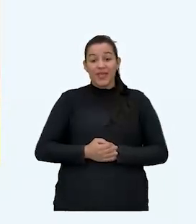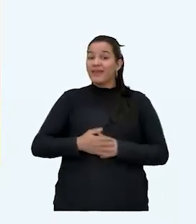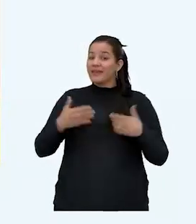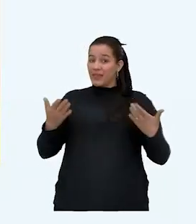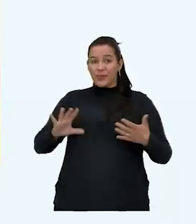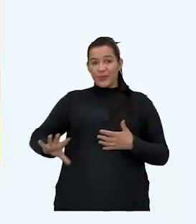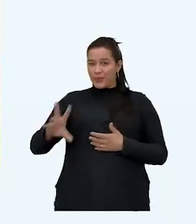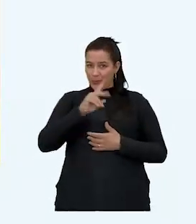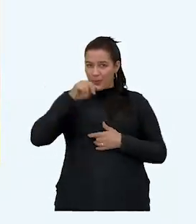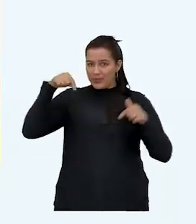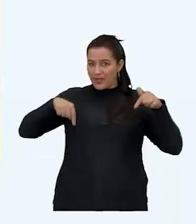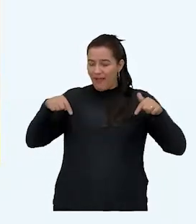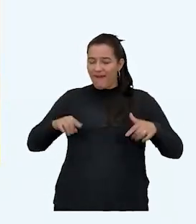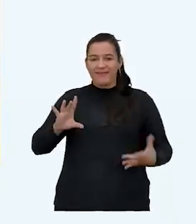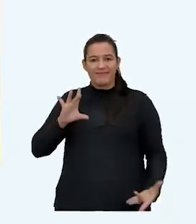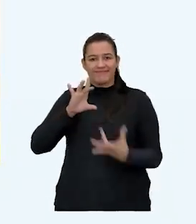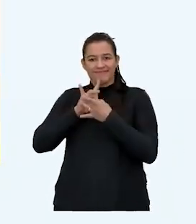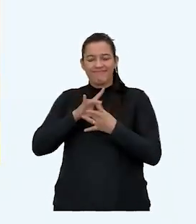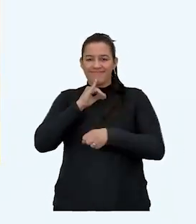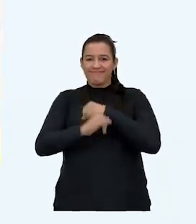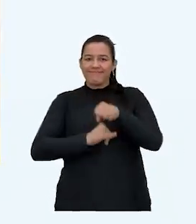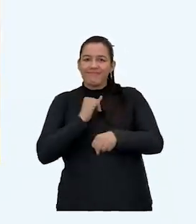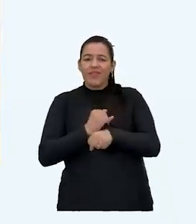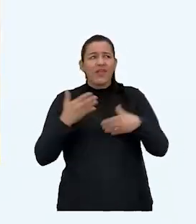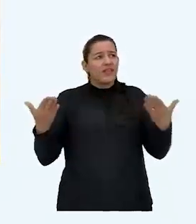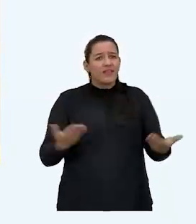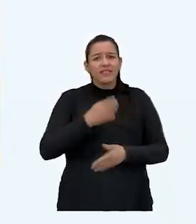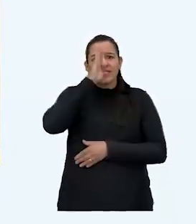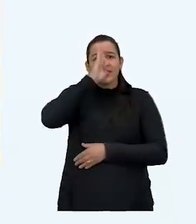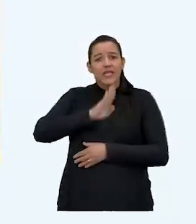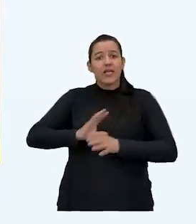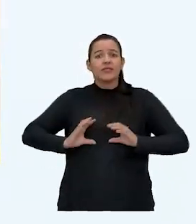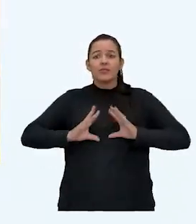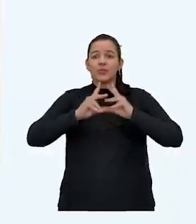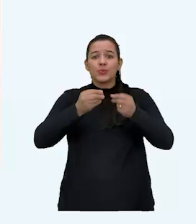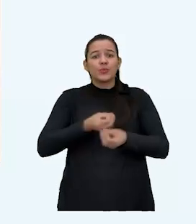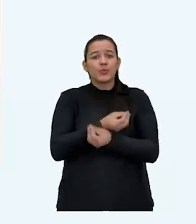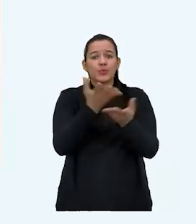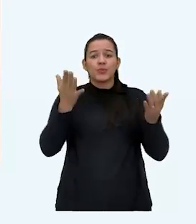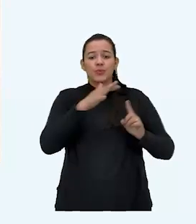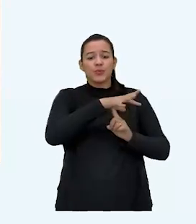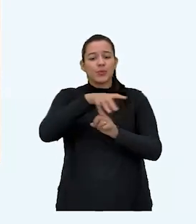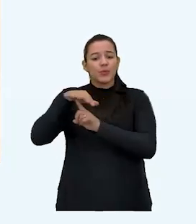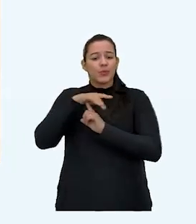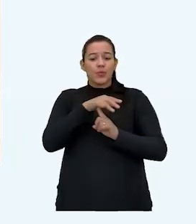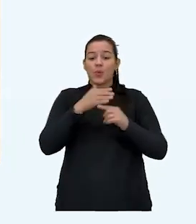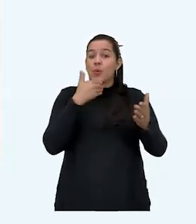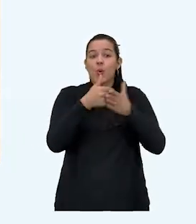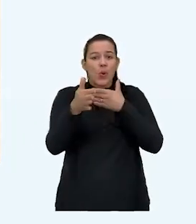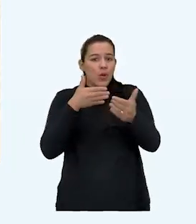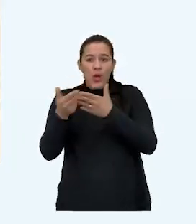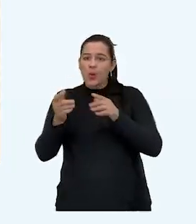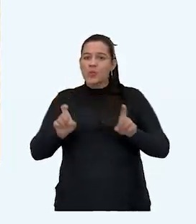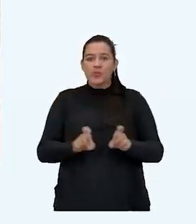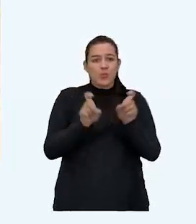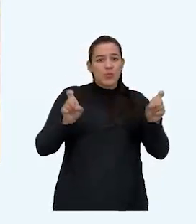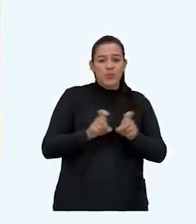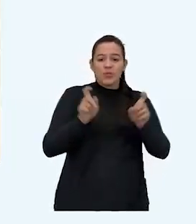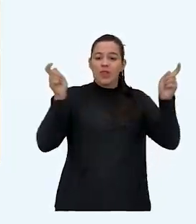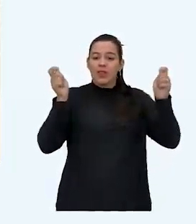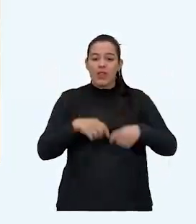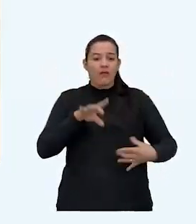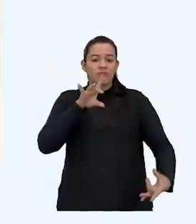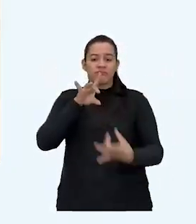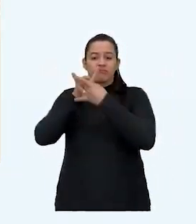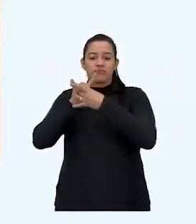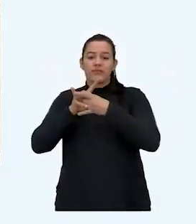está conectado. A internet gratuita está nas praças públicas municipais. Qualquer um com um computador pode conectar